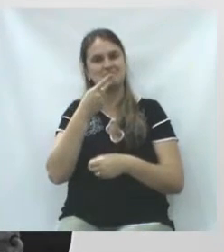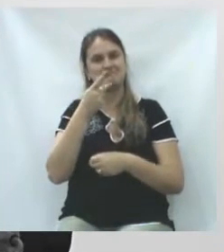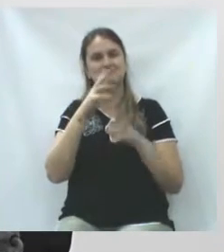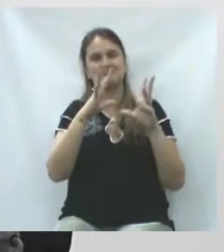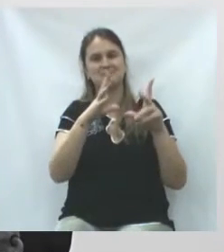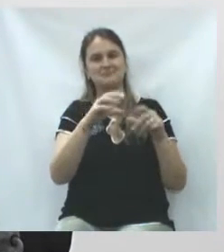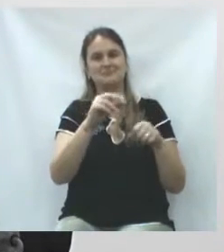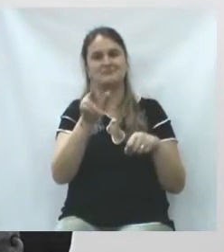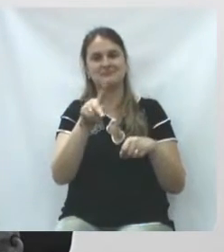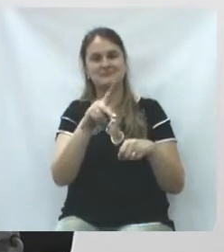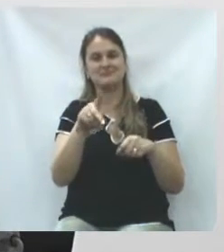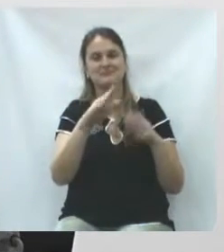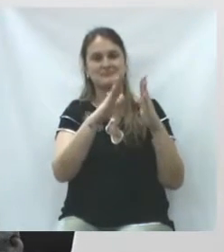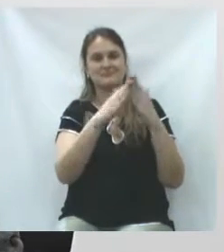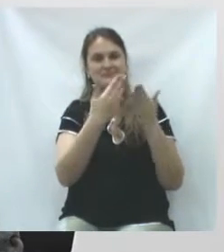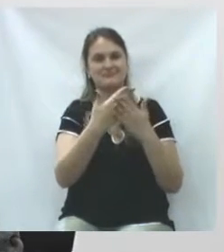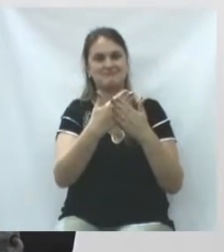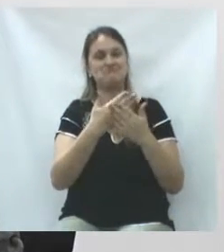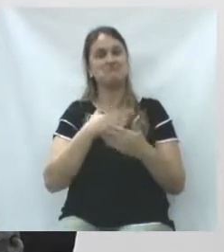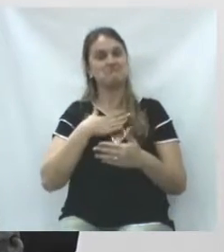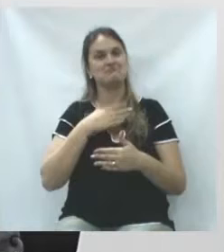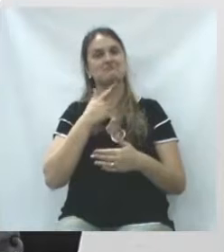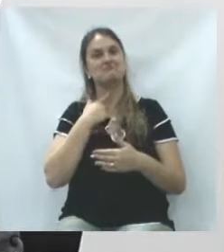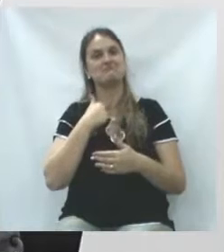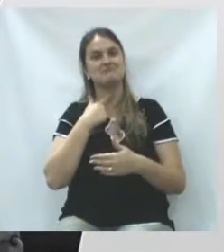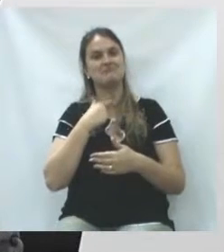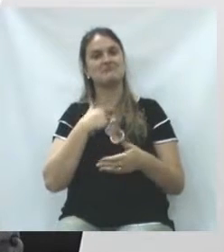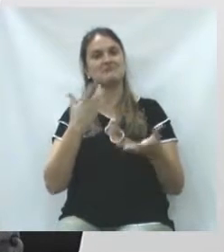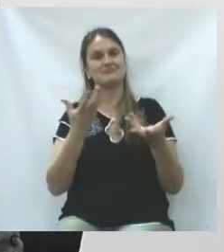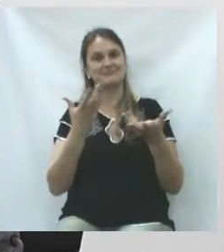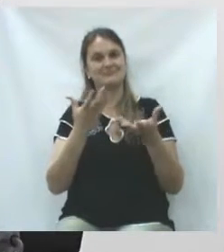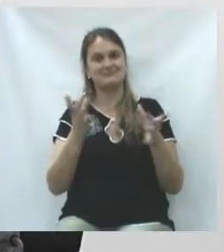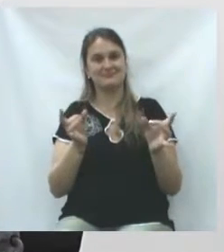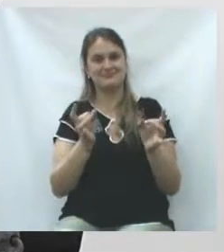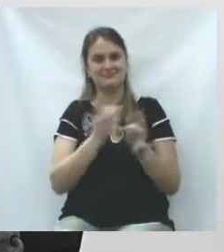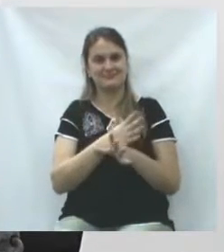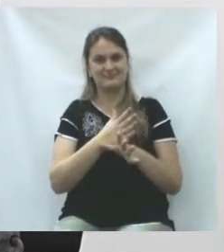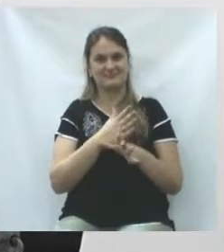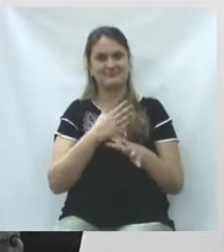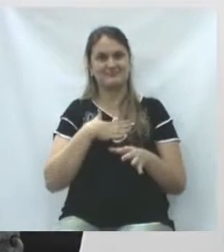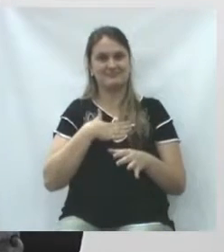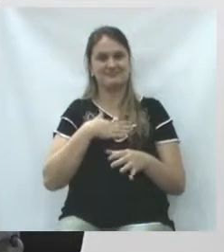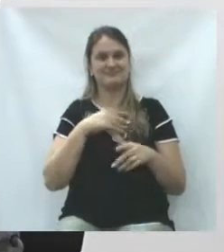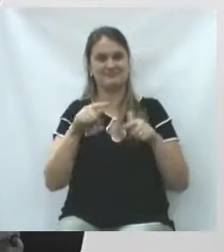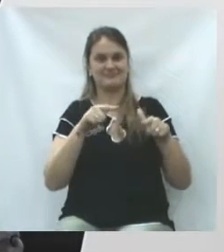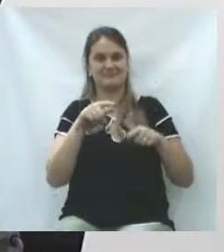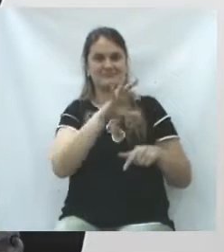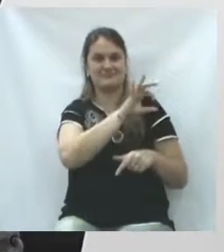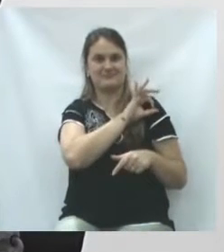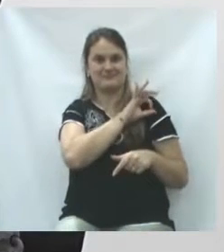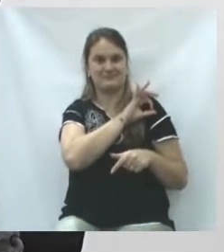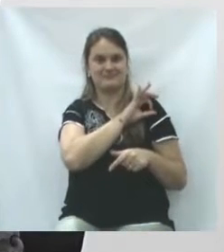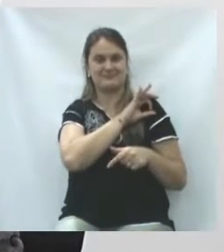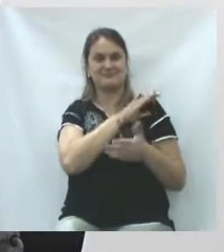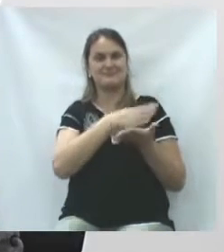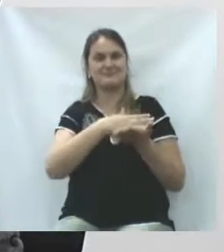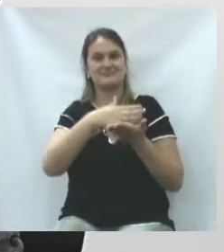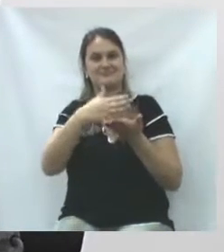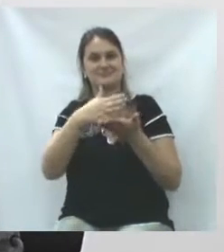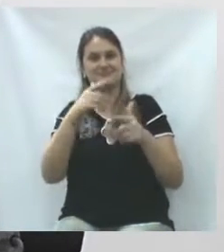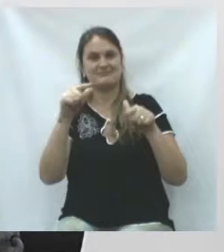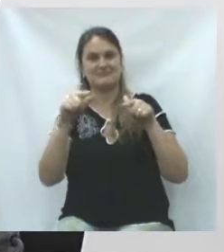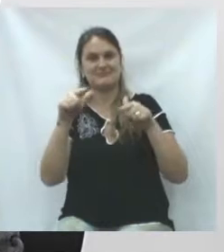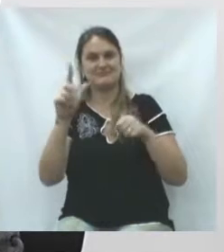escolas que o meu desejo era encerrar minha carreira de militar e ir para a sala de aula, ir